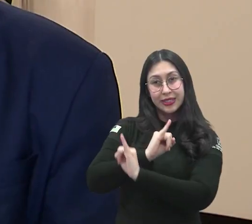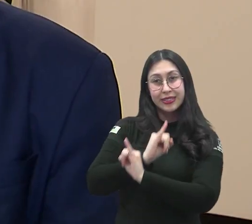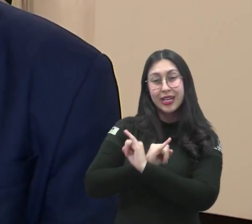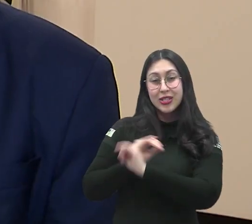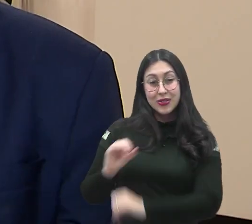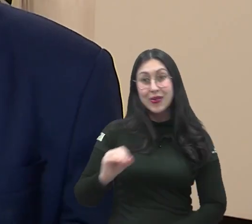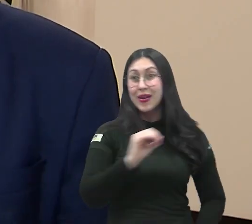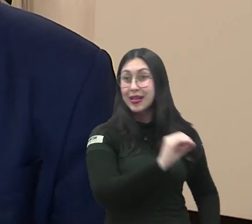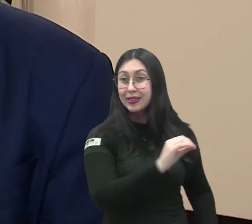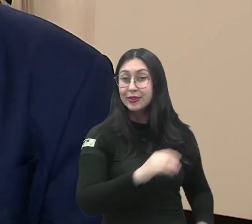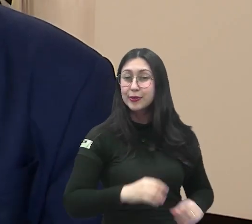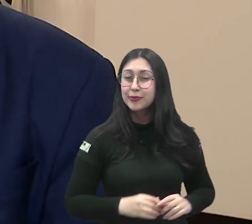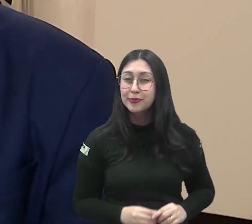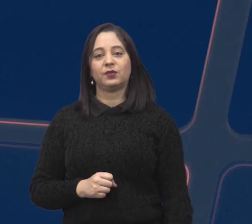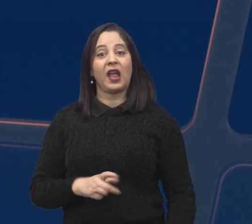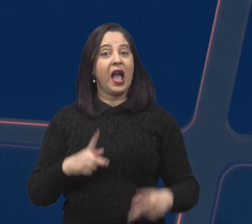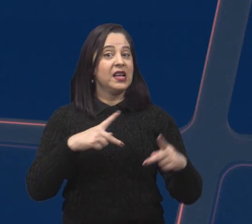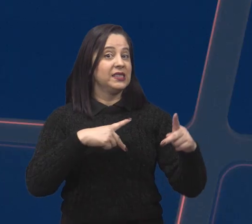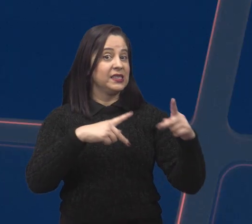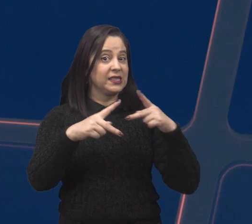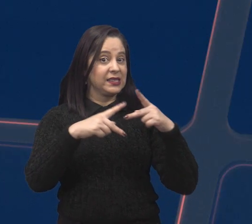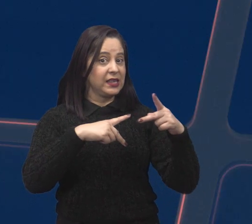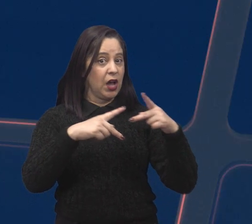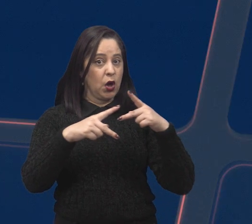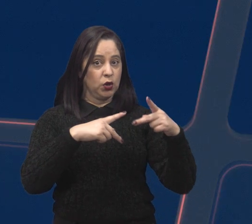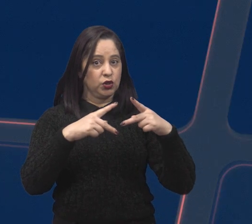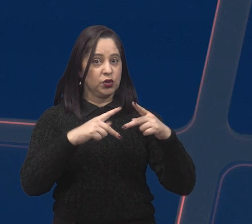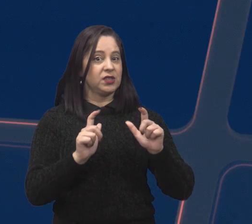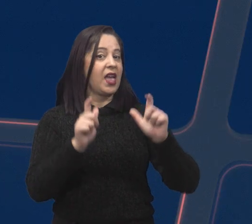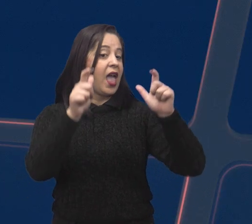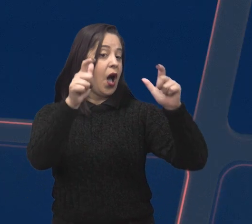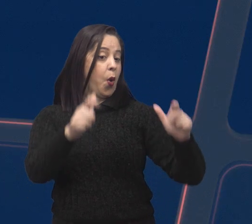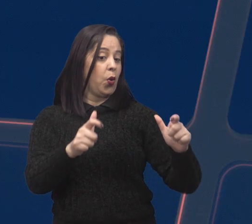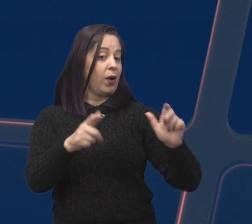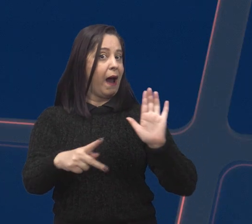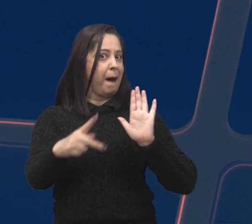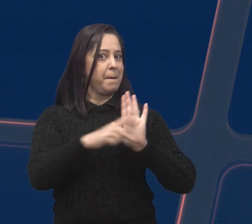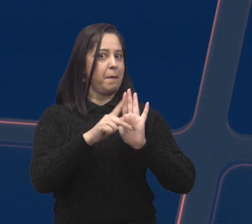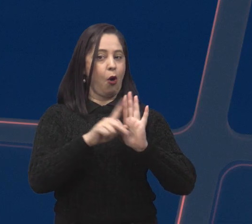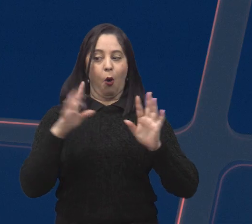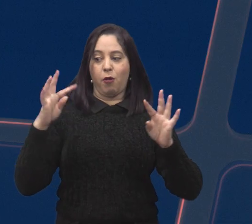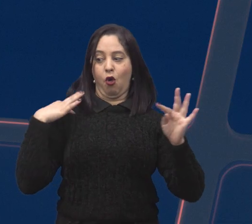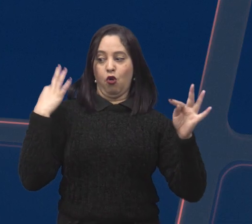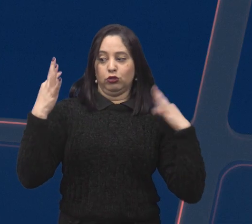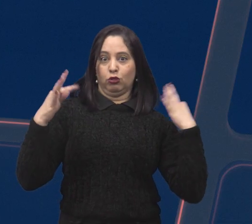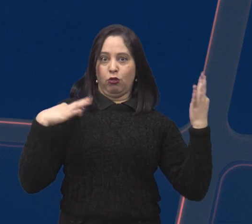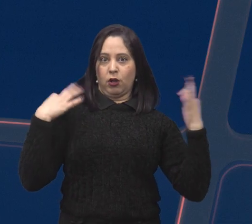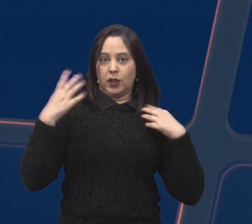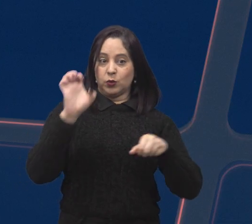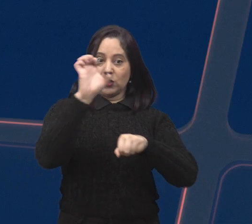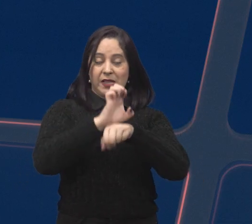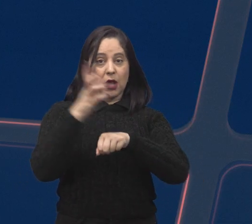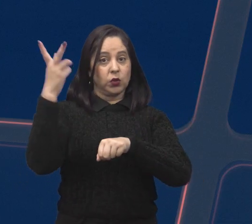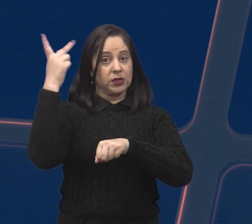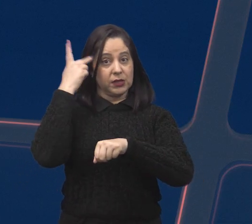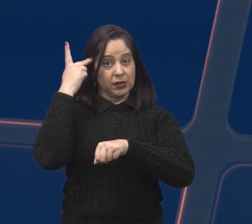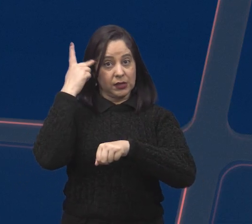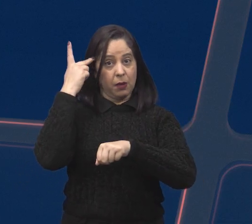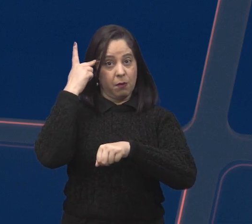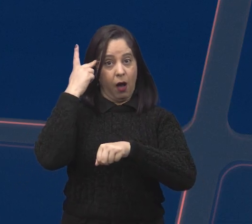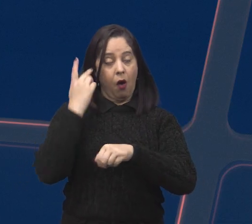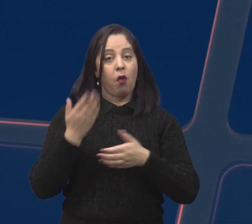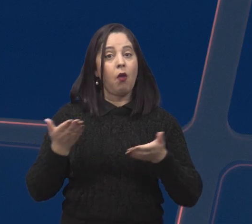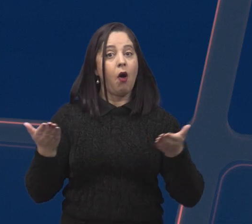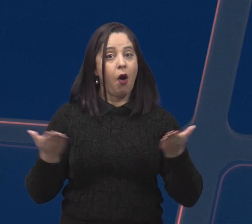das Indústrias, ali, região oeste São José dos Campos. E depois de ser reconhecida pelo segundo ano consecutivo como destino